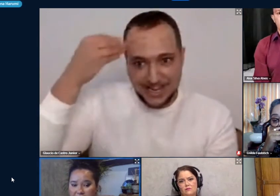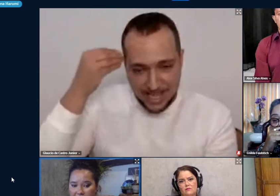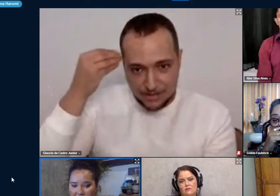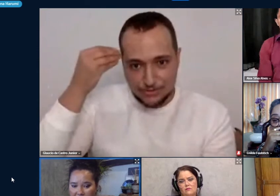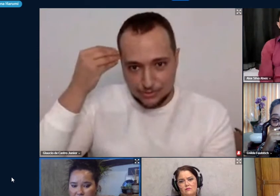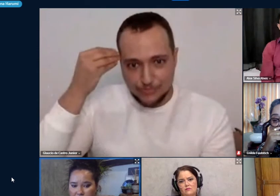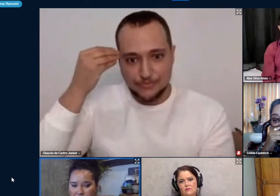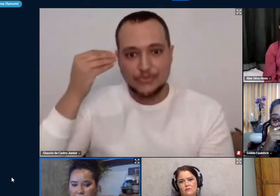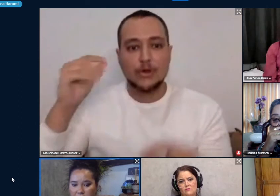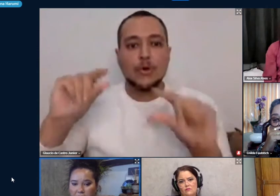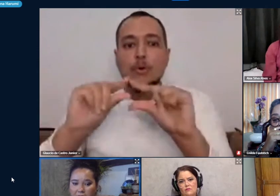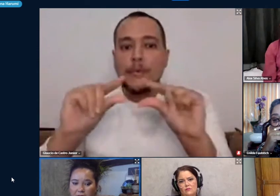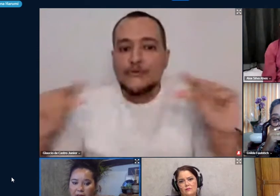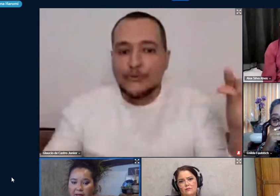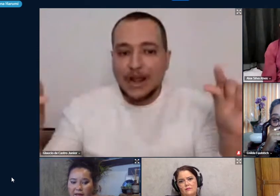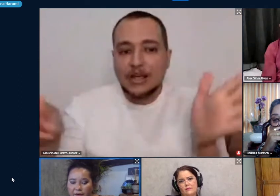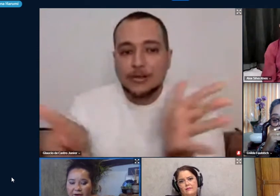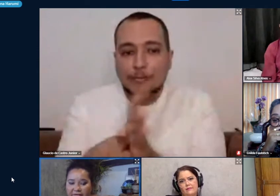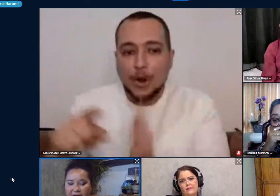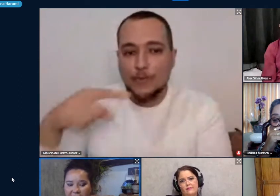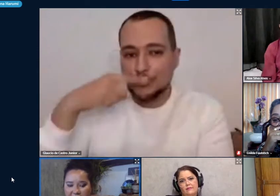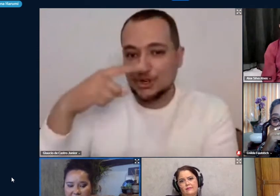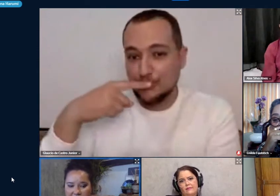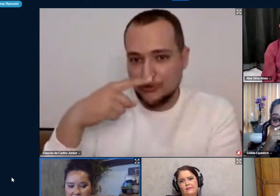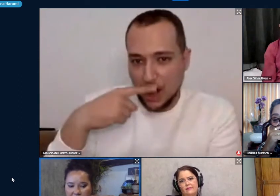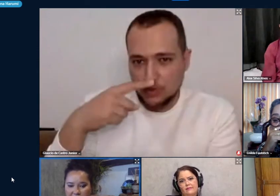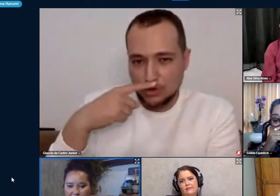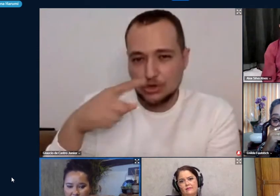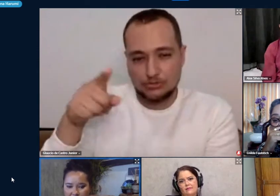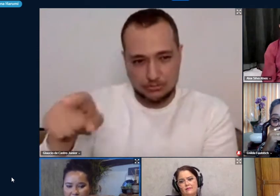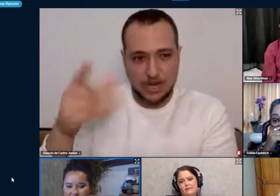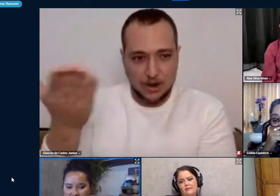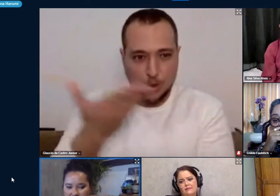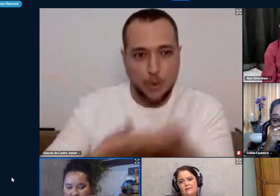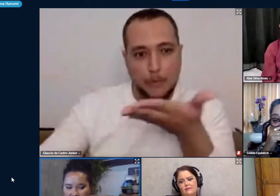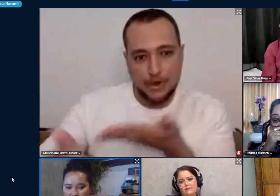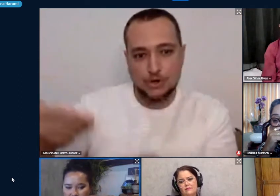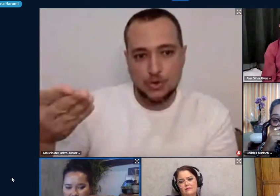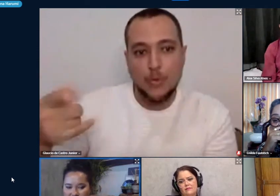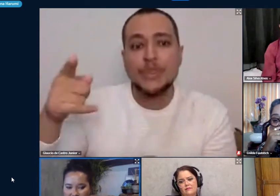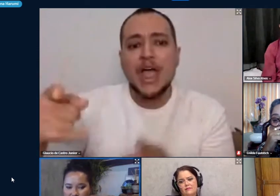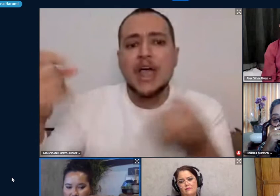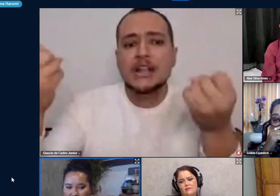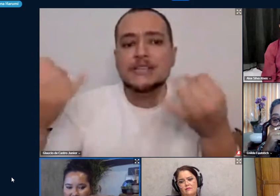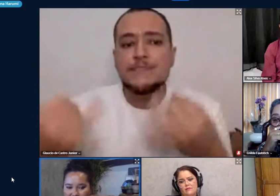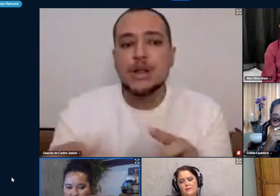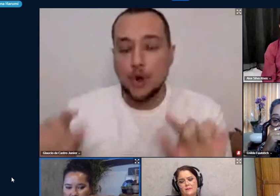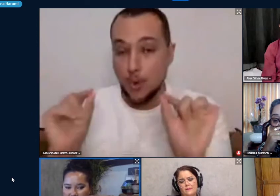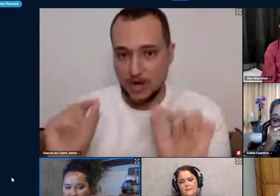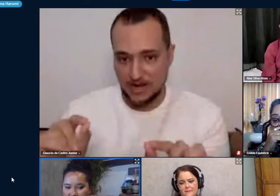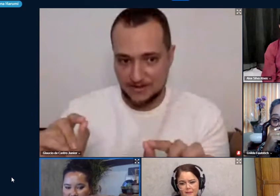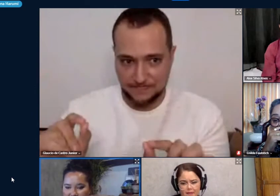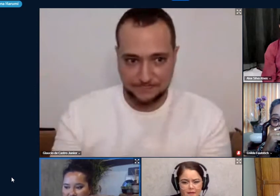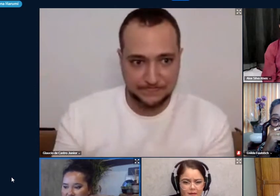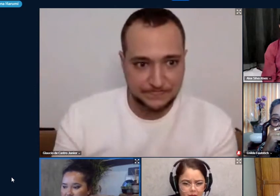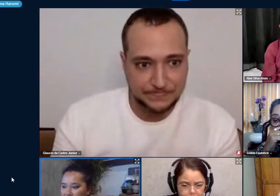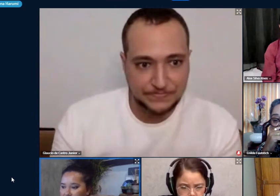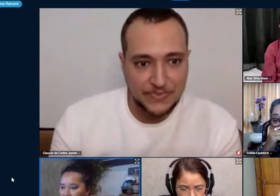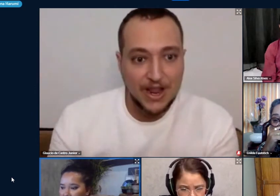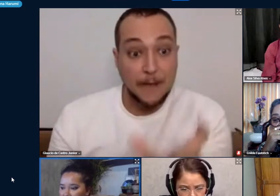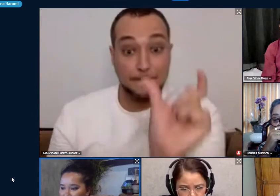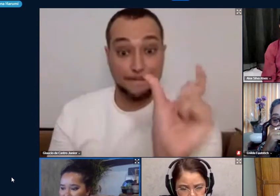eu nunca esqueço uma frase que a própria professora Enilde falou, compartilhou certa